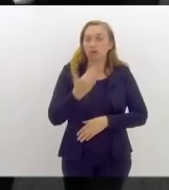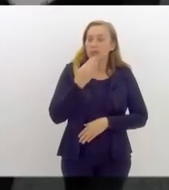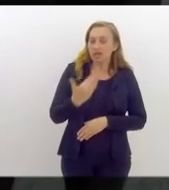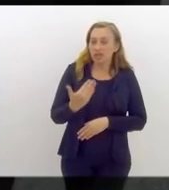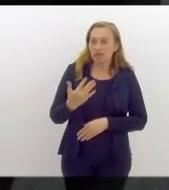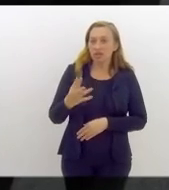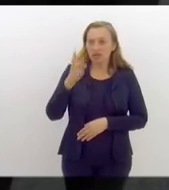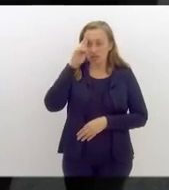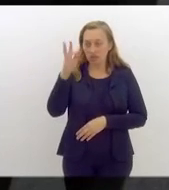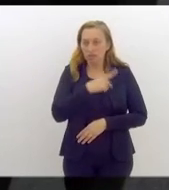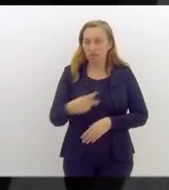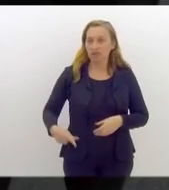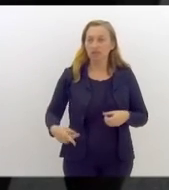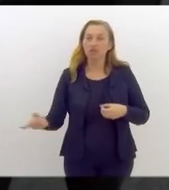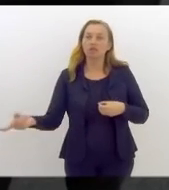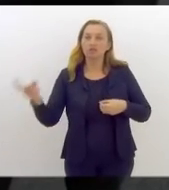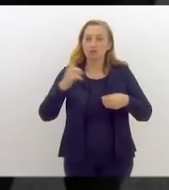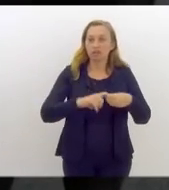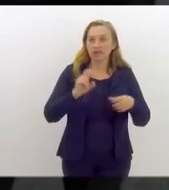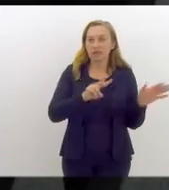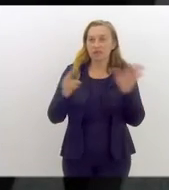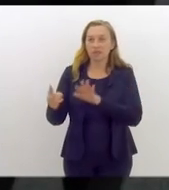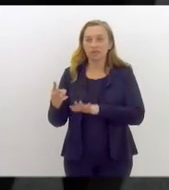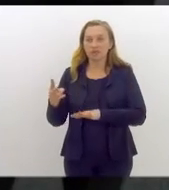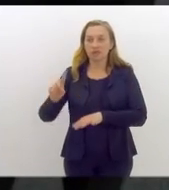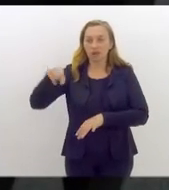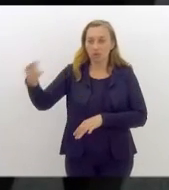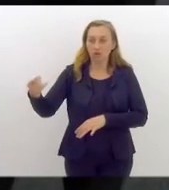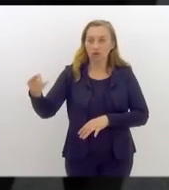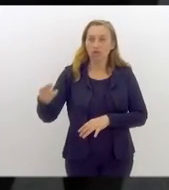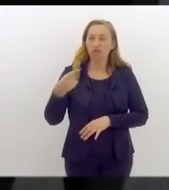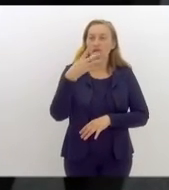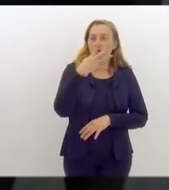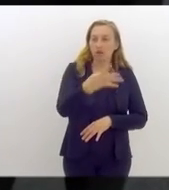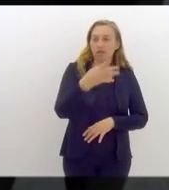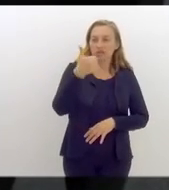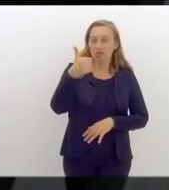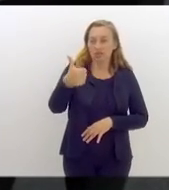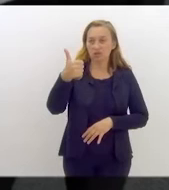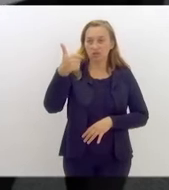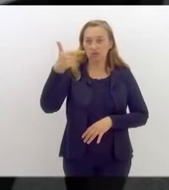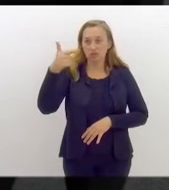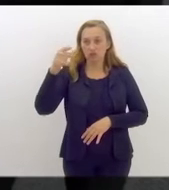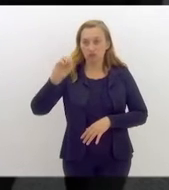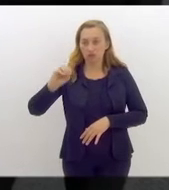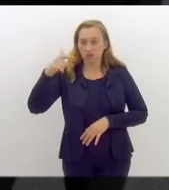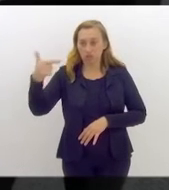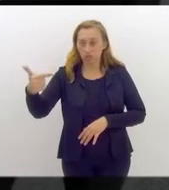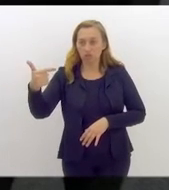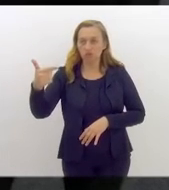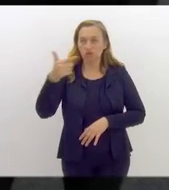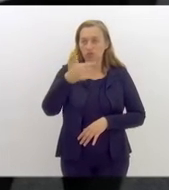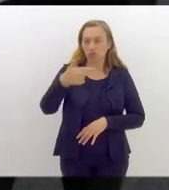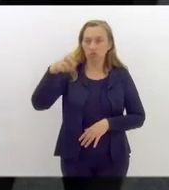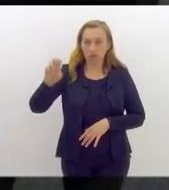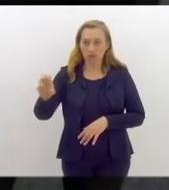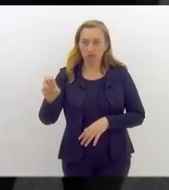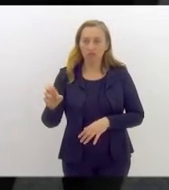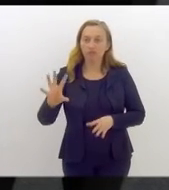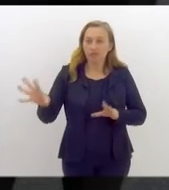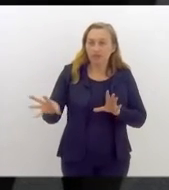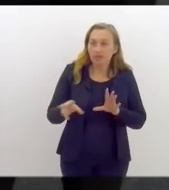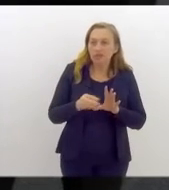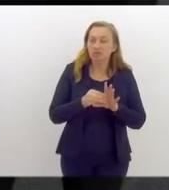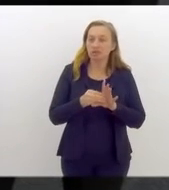Vossa Excelência que ela voltasse na semana que vem. É o projeto de lei 402 de 2015, porque a gente completa